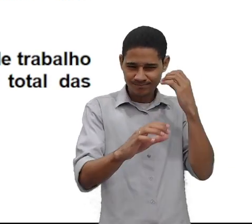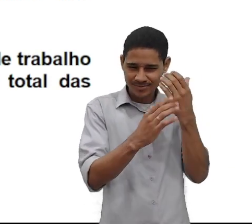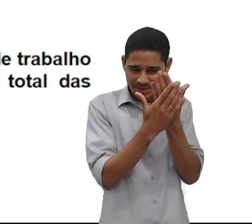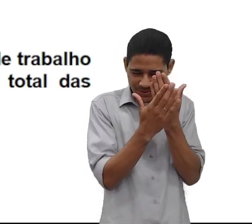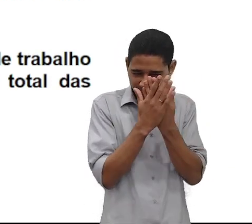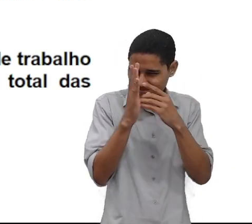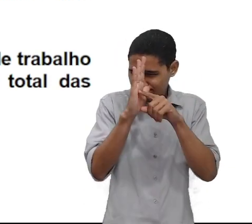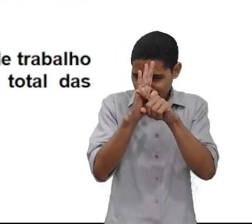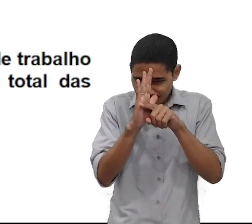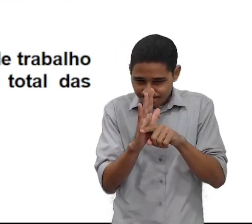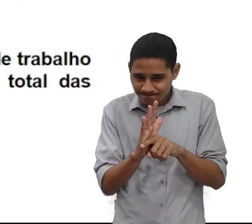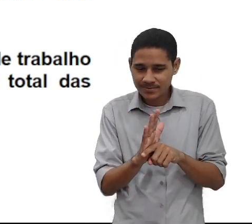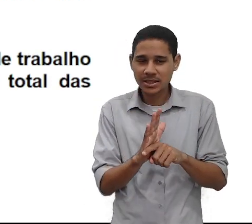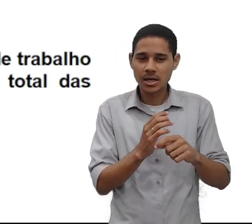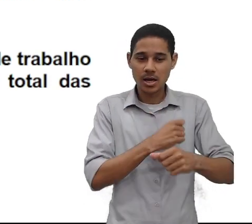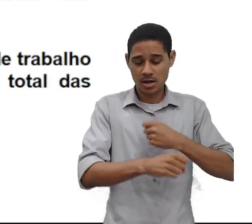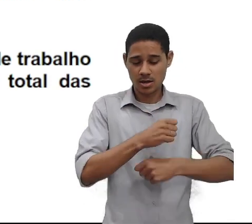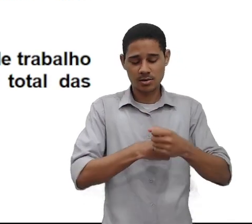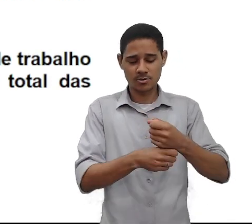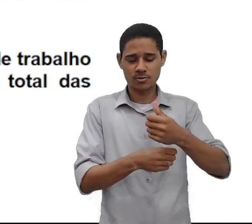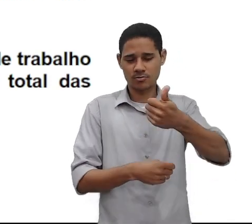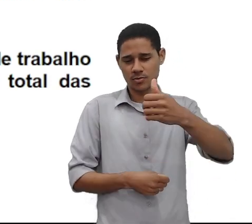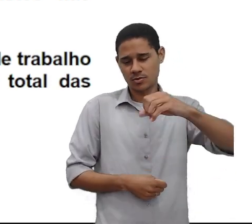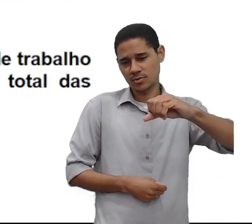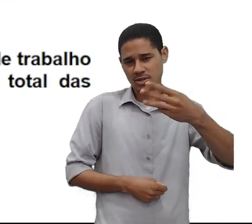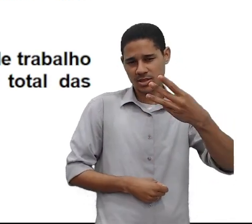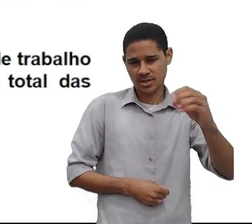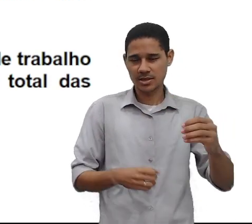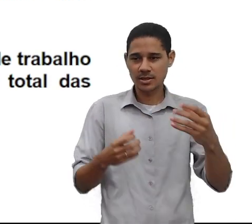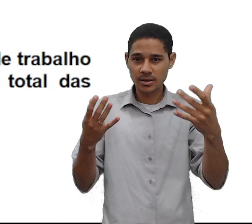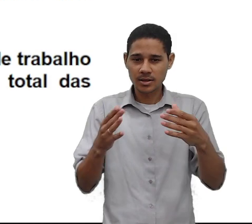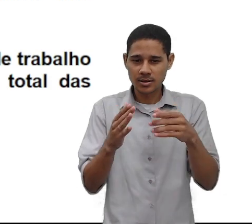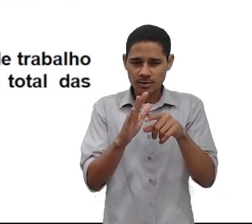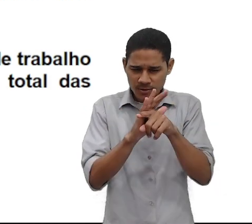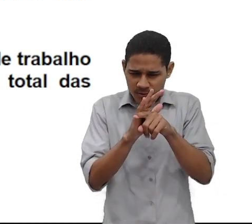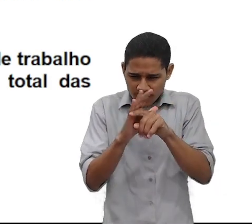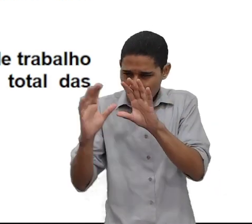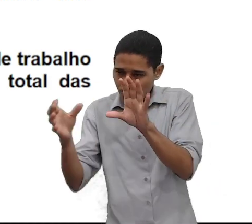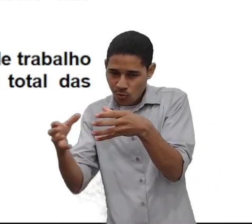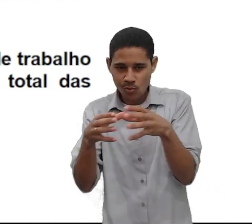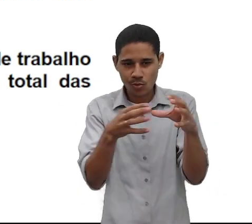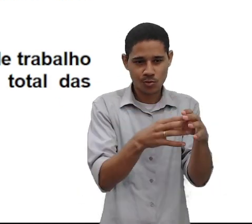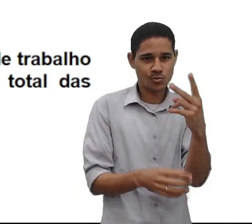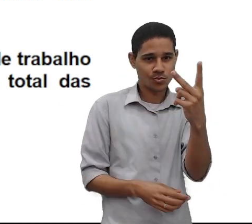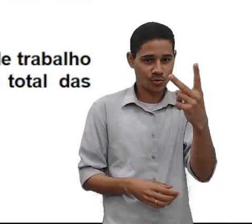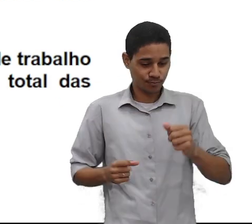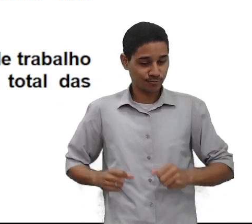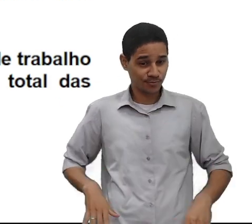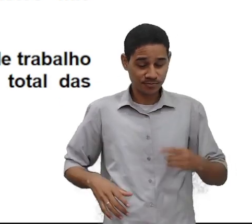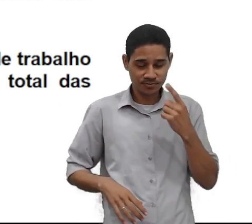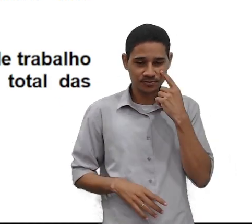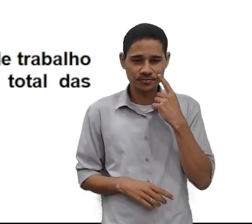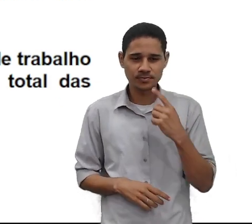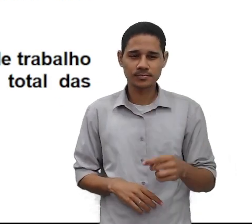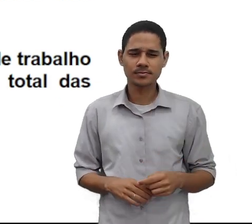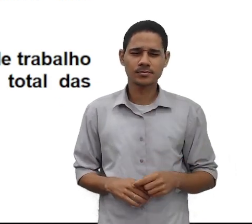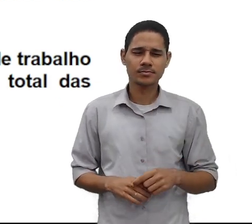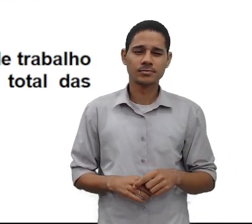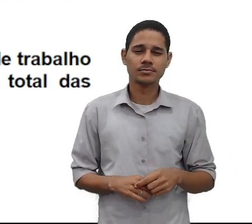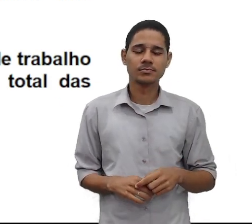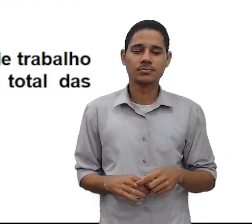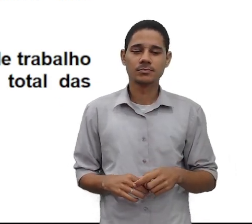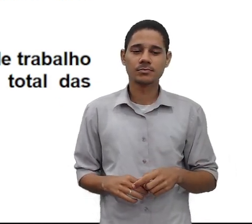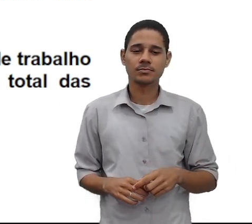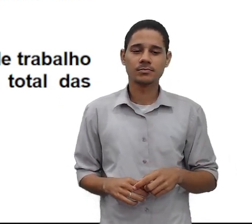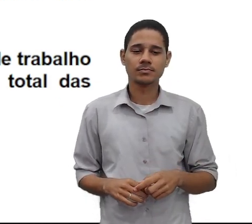30. Ele classificou os custos em 2 grupos e representou isso através